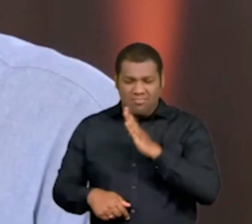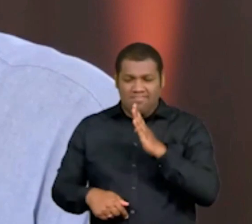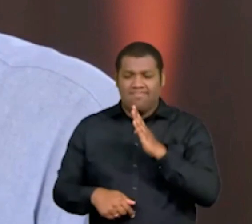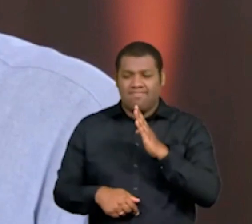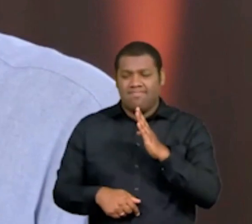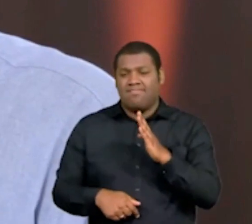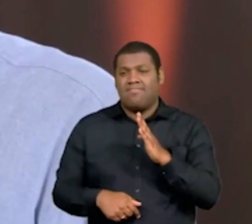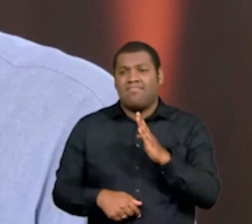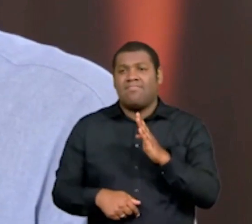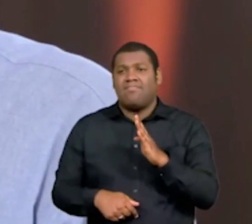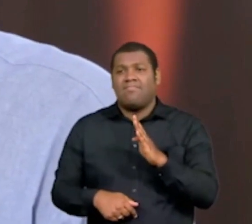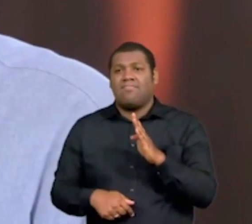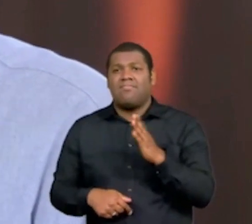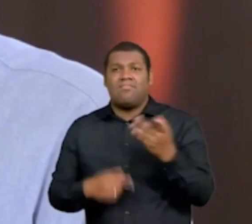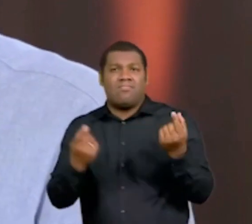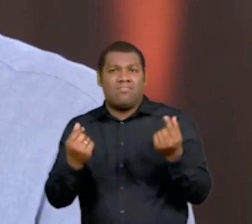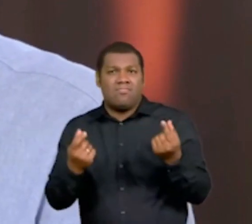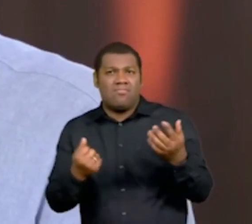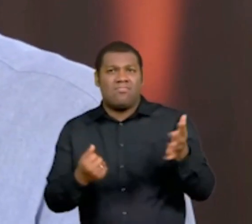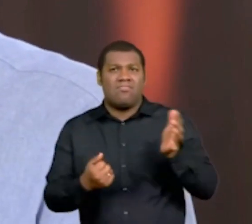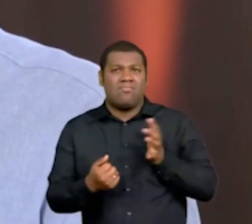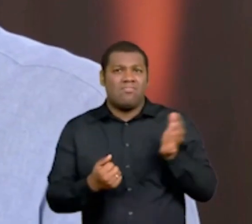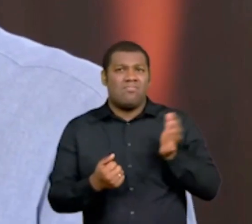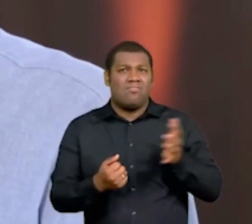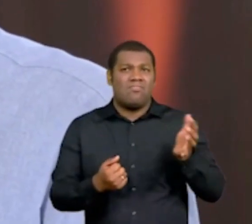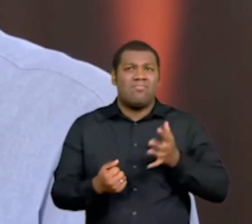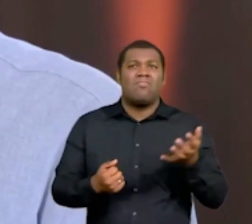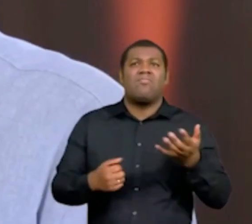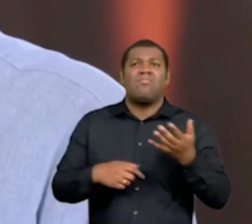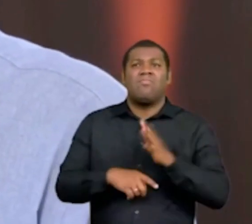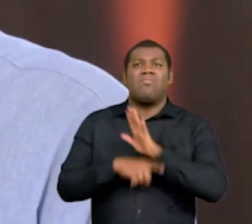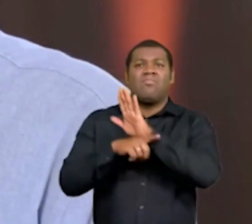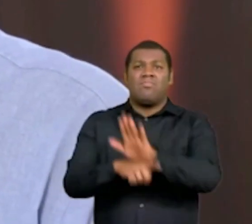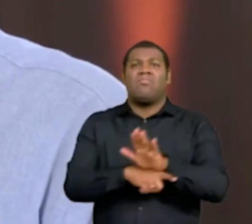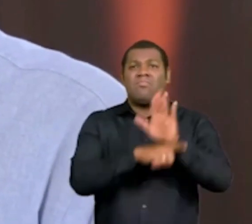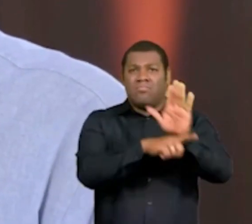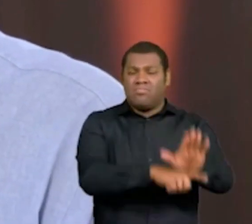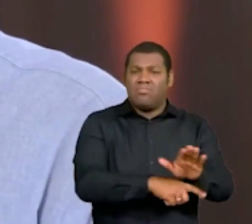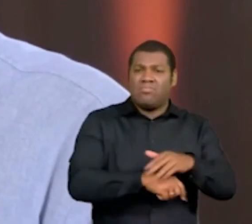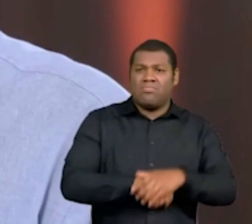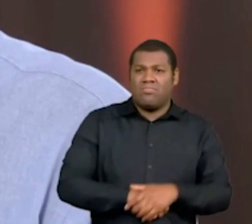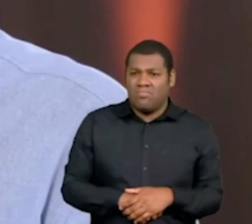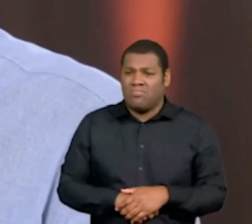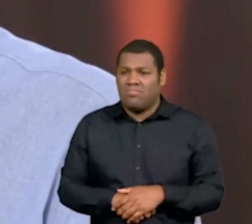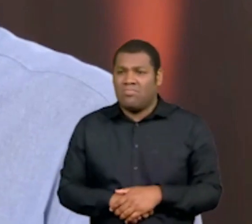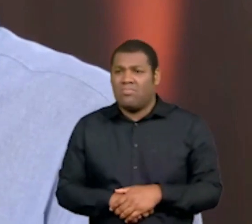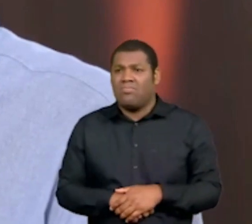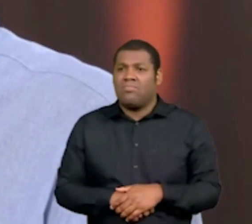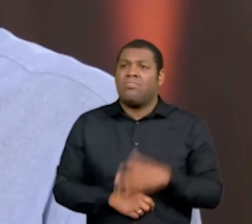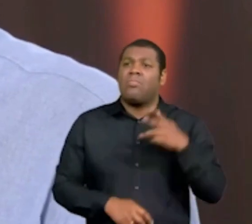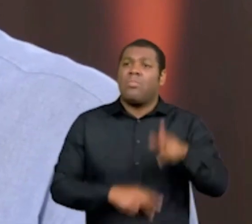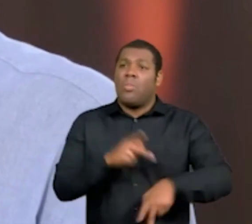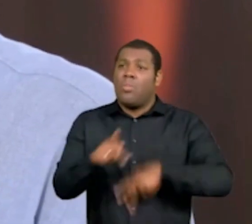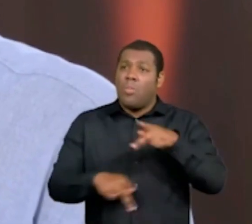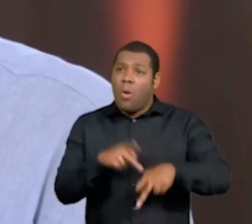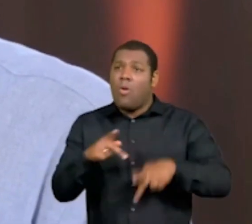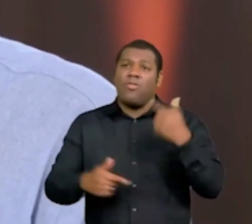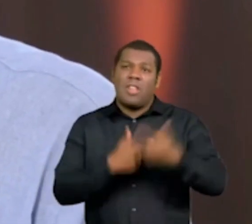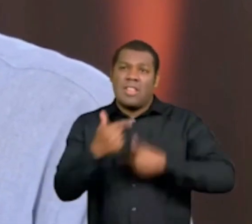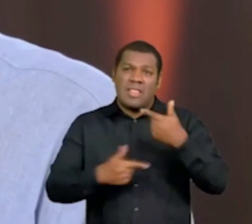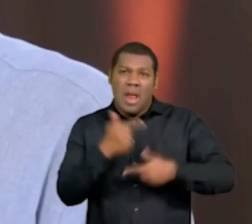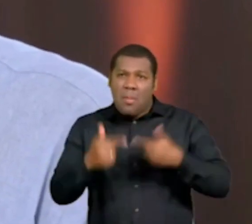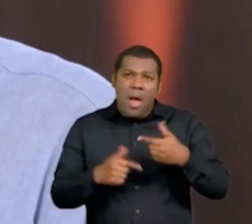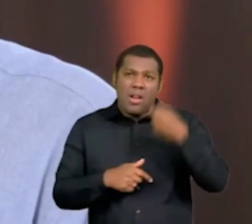produz a riqueza é o trabalhador. Quem produz a riqueza é aquele que trabalha 8 horas por dia, aquele que trabalha,